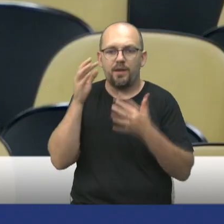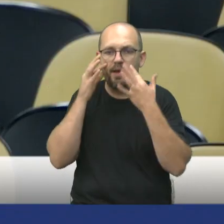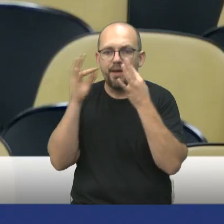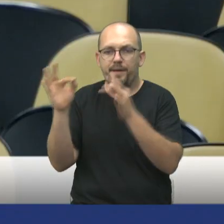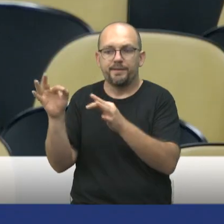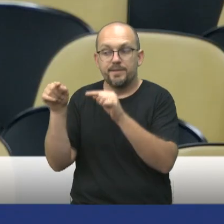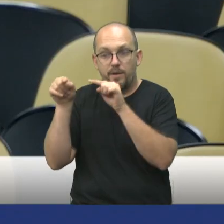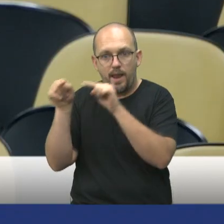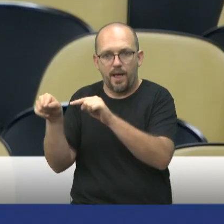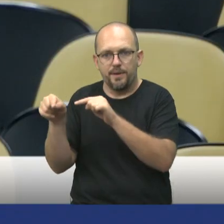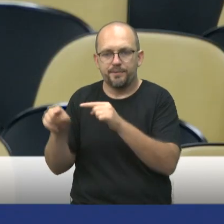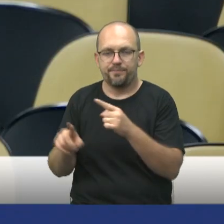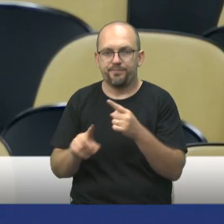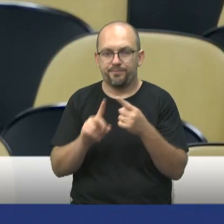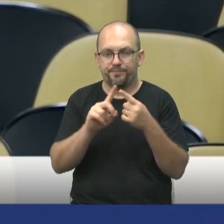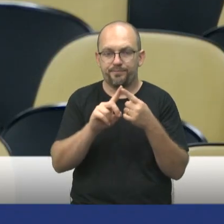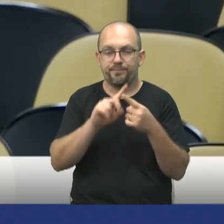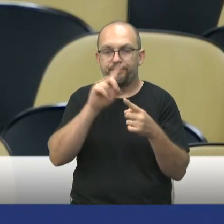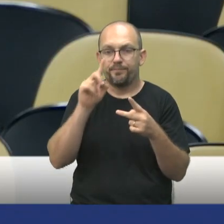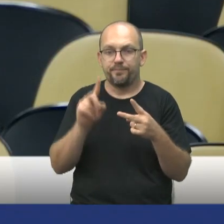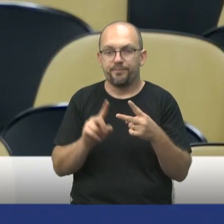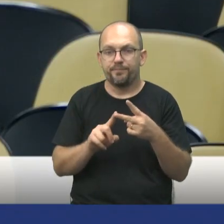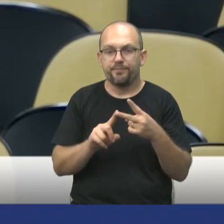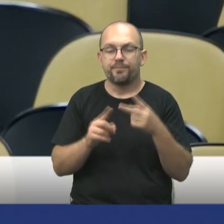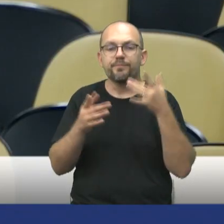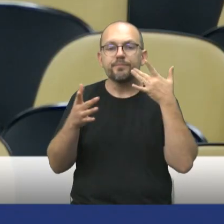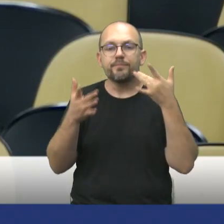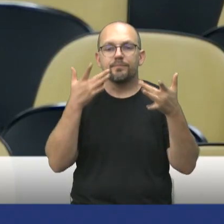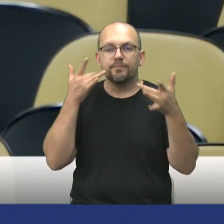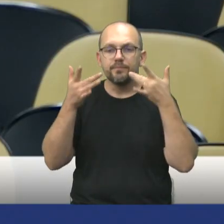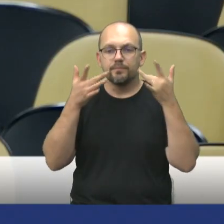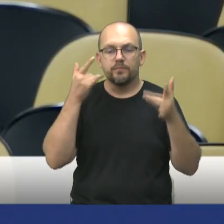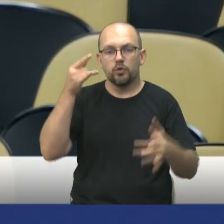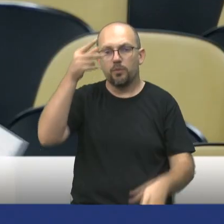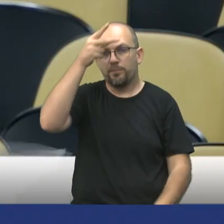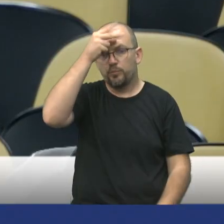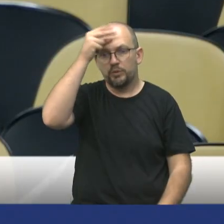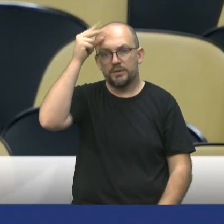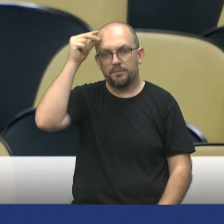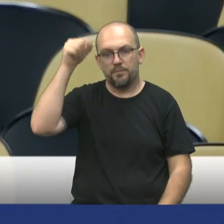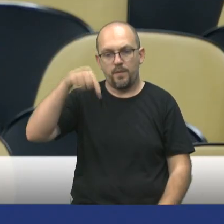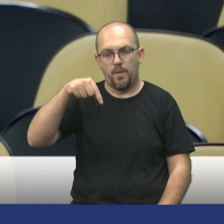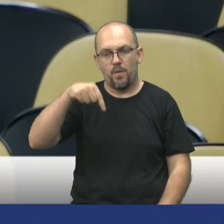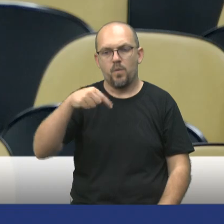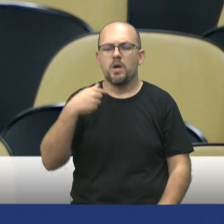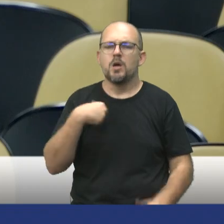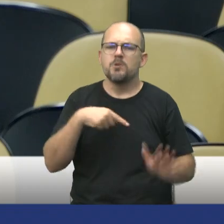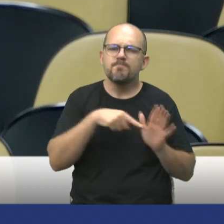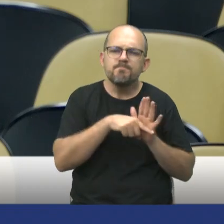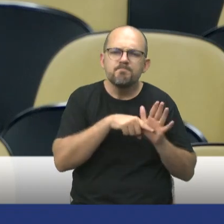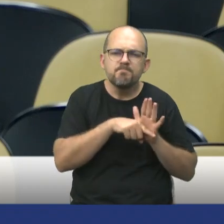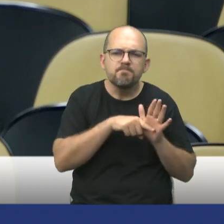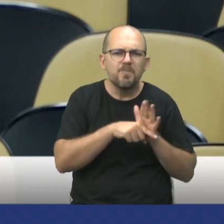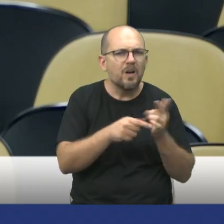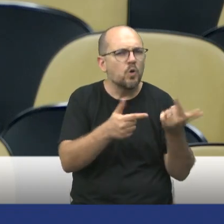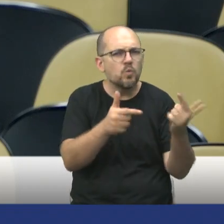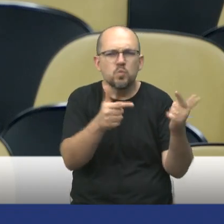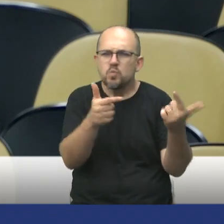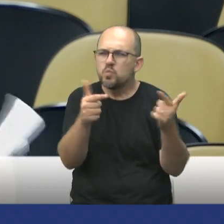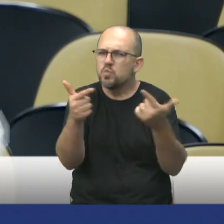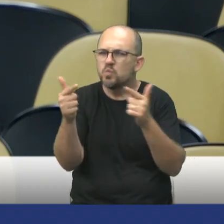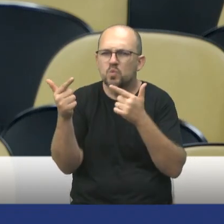lá. E outro também é sobre o Teatro Municipal de Jaú, né? Eu pesquisei também e vi que não tem nenhuma